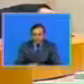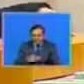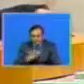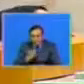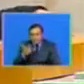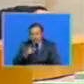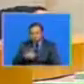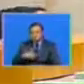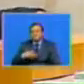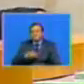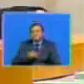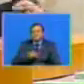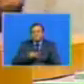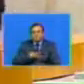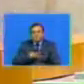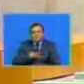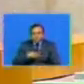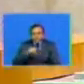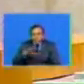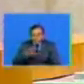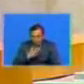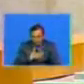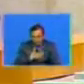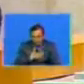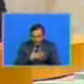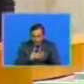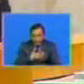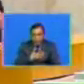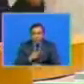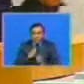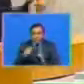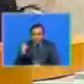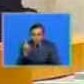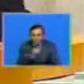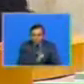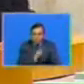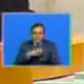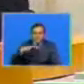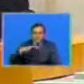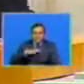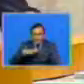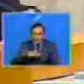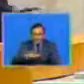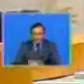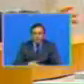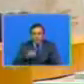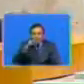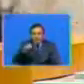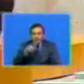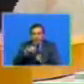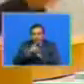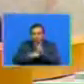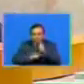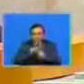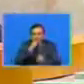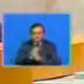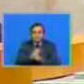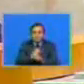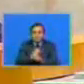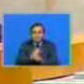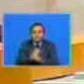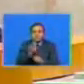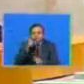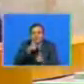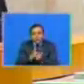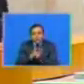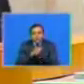uma falta gigantesca, não só para mim, mas para a nossa cidade. Foi ele, durante muito tempo,